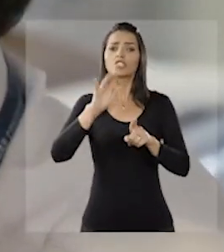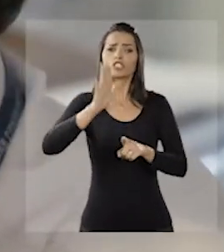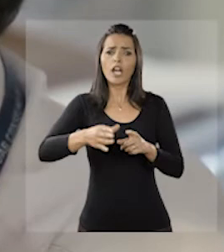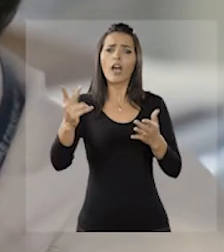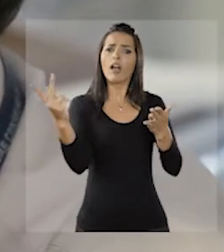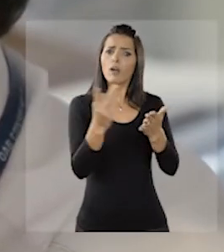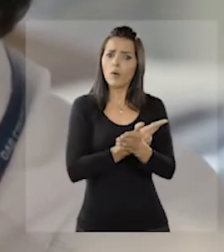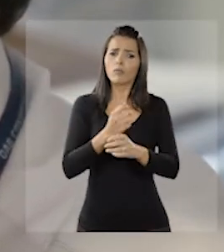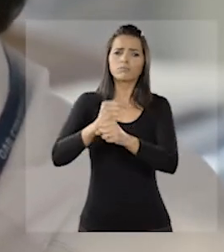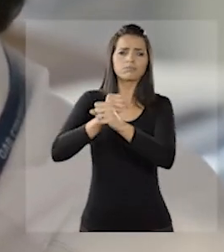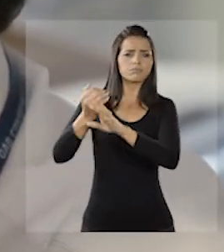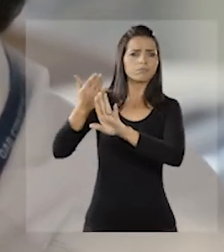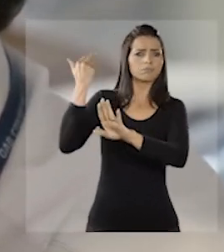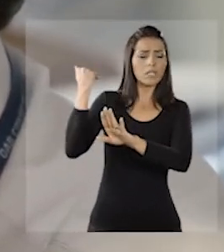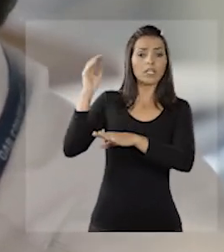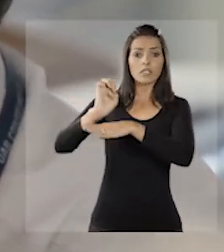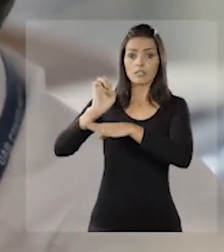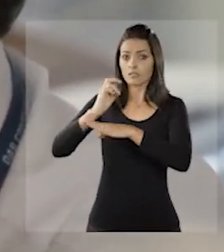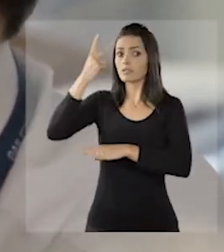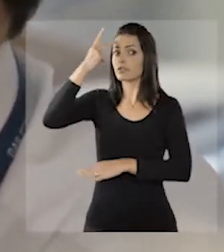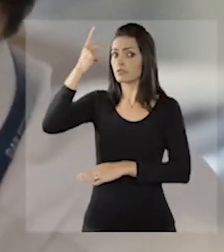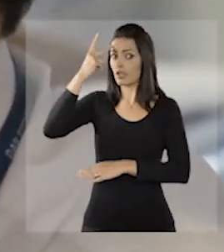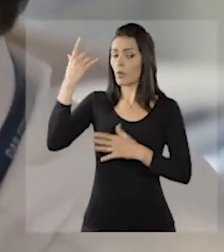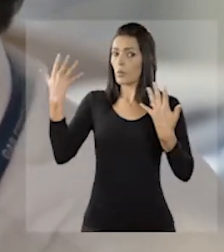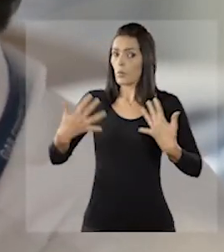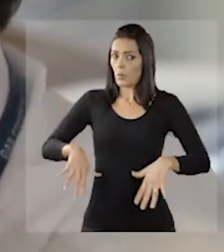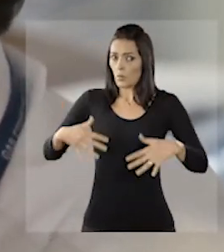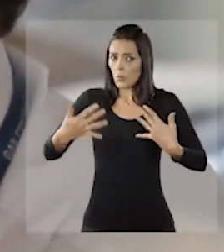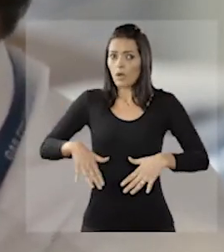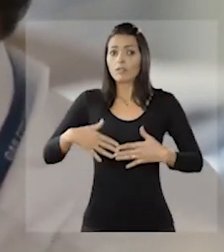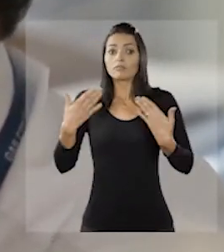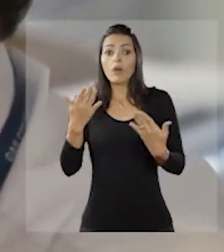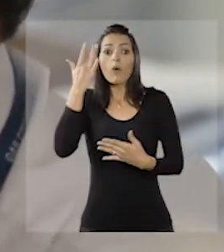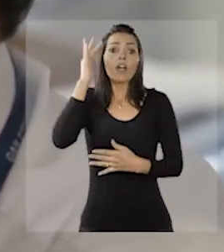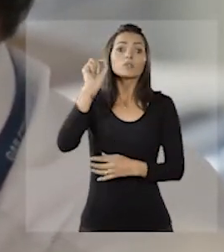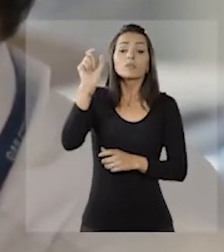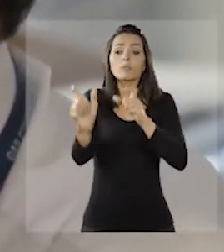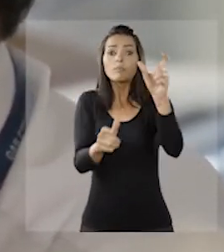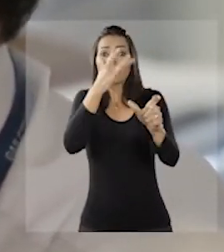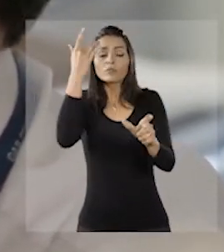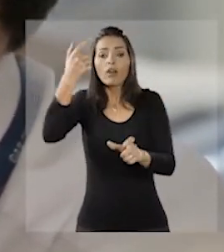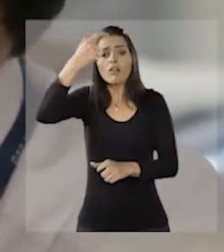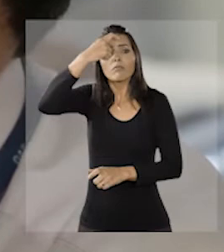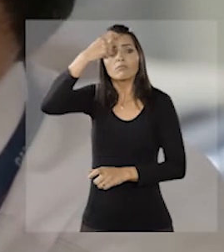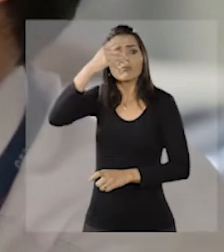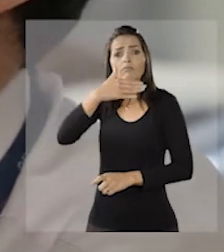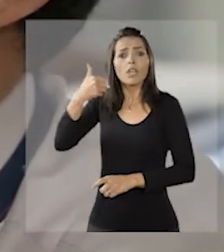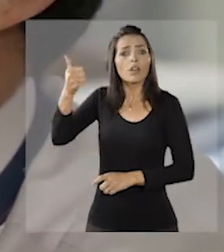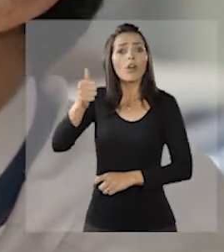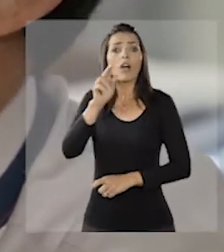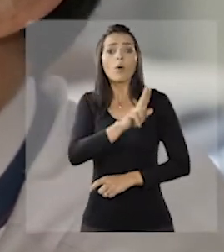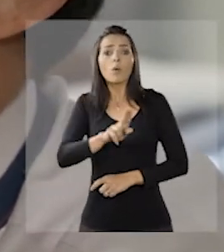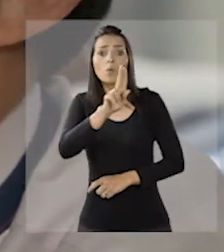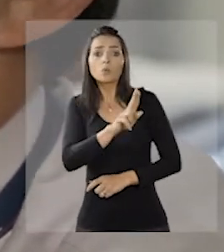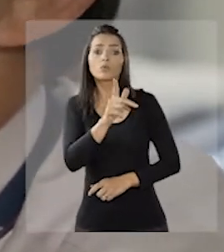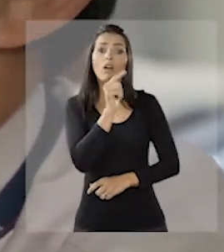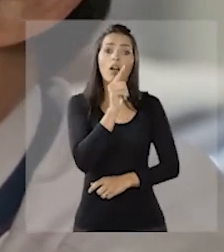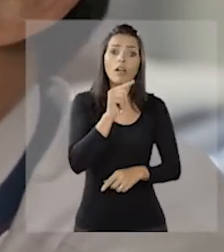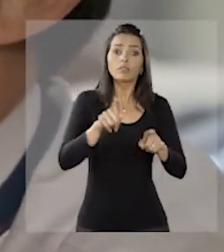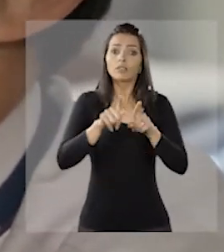perpassada em alguns anos atrás pelo Estado de São Paulo. E eu acho que as pessoas hoje têm que ter uma conscientização maior quanto à utilização da